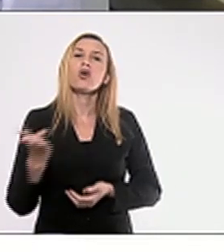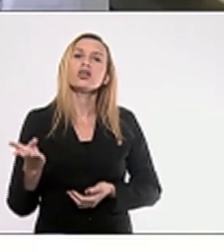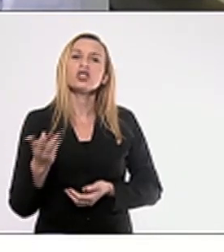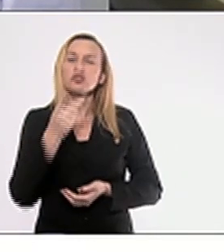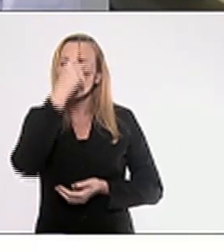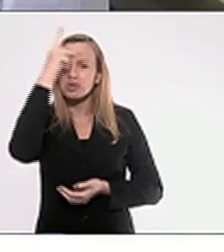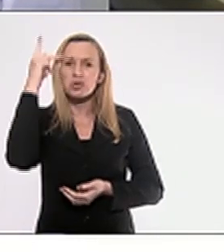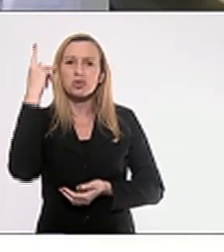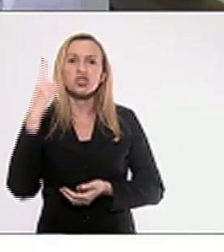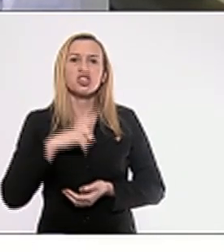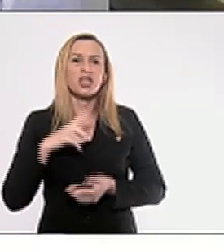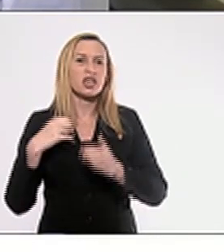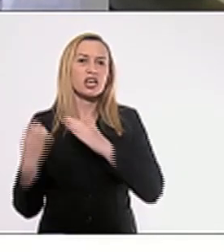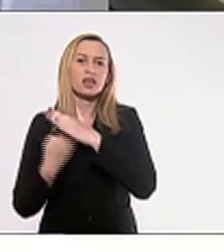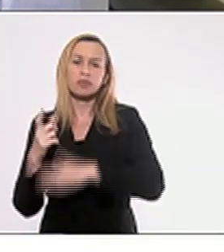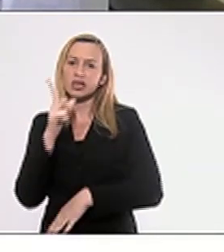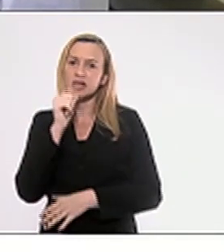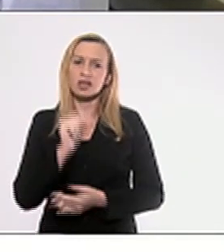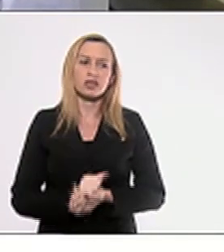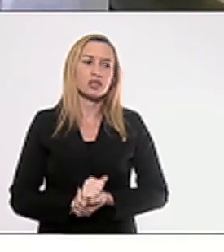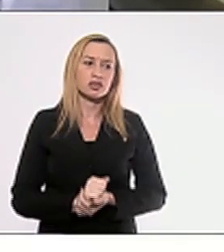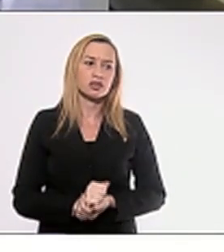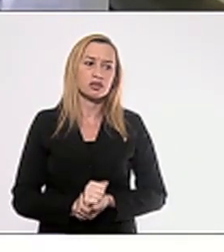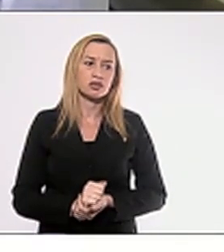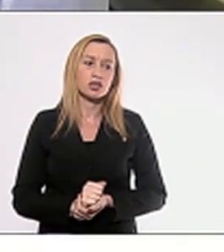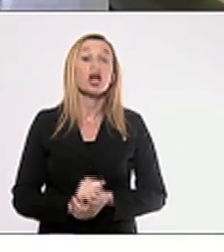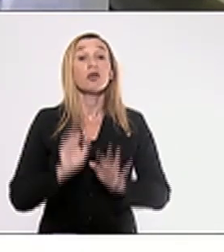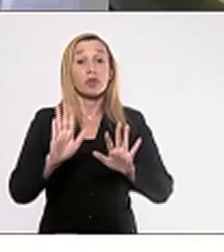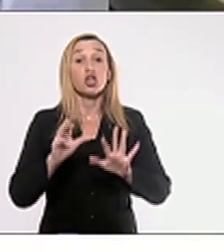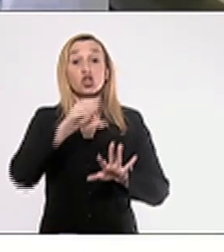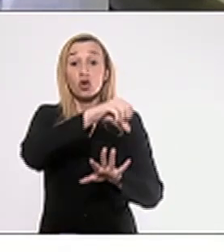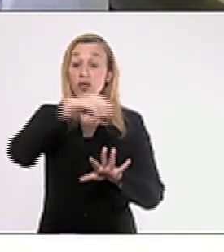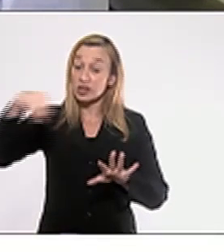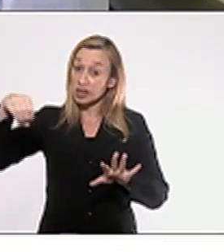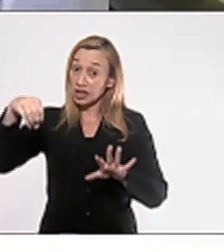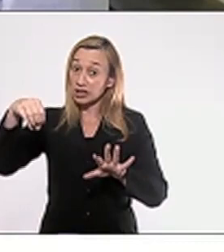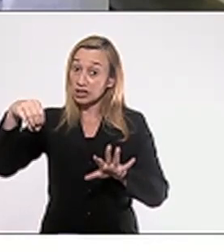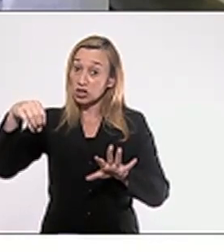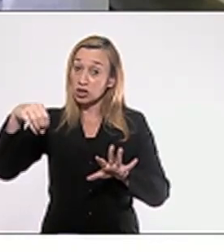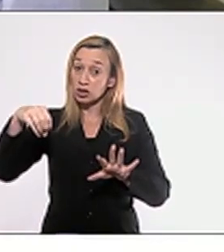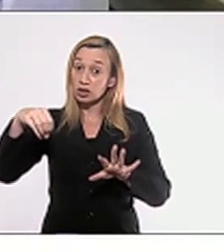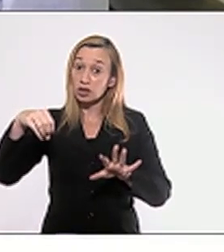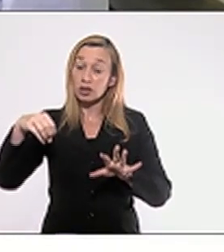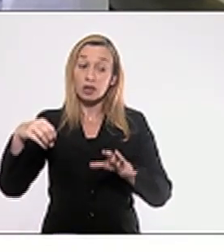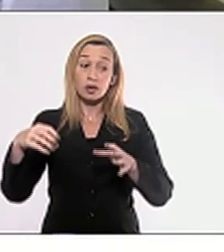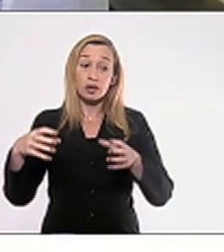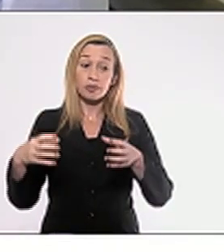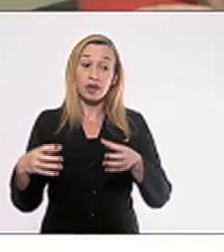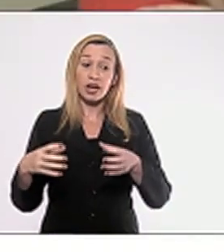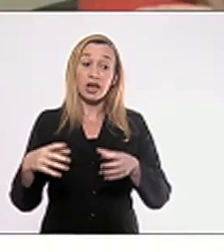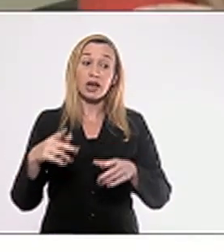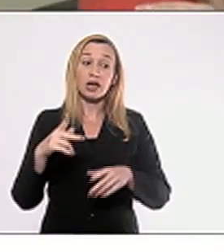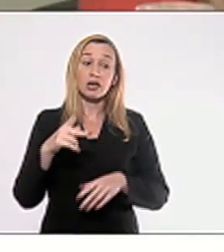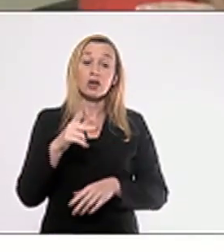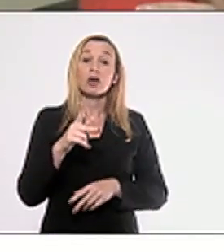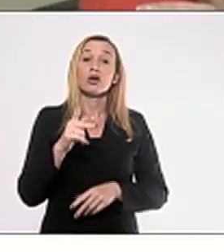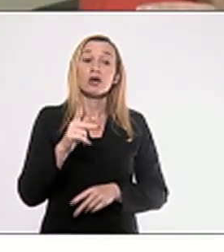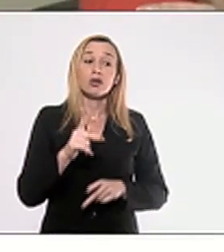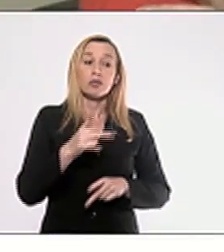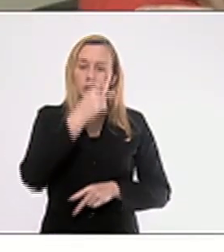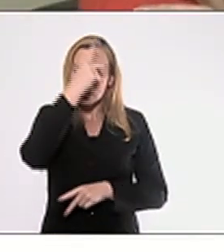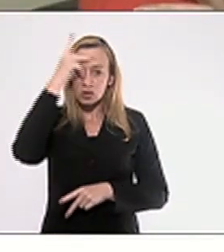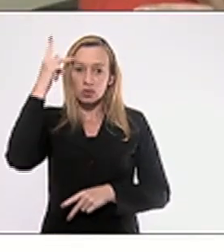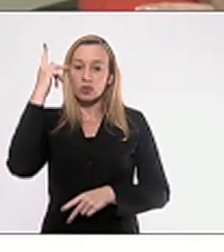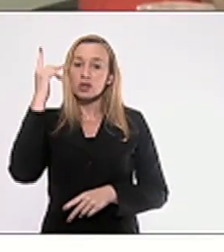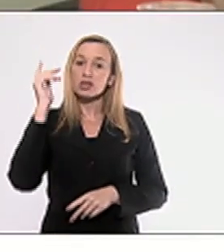Então, 900 unidades para os grandes clientes. A gente já está, o projeto inicial... O que é o grande cliente? O grande cliente são medidores acima de 2